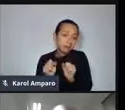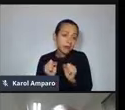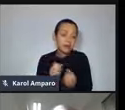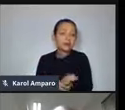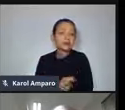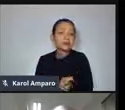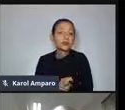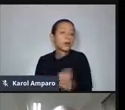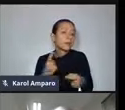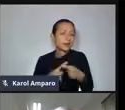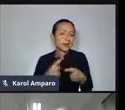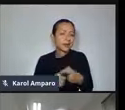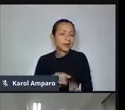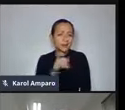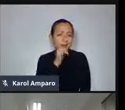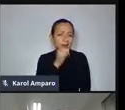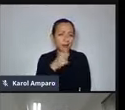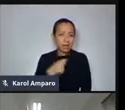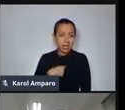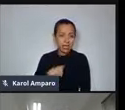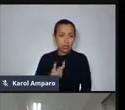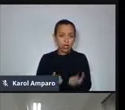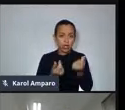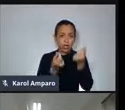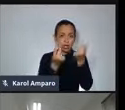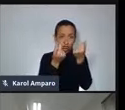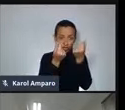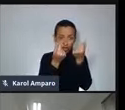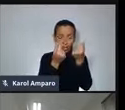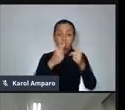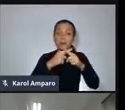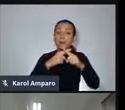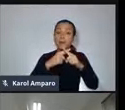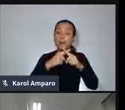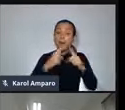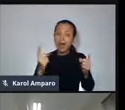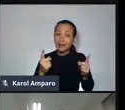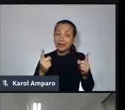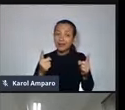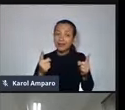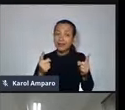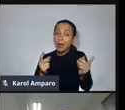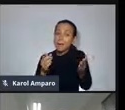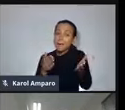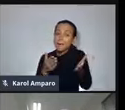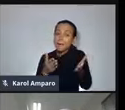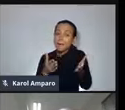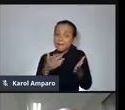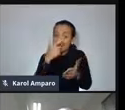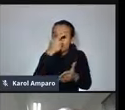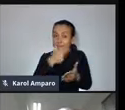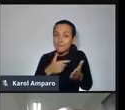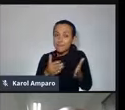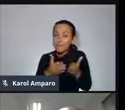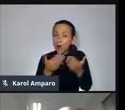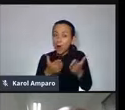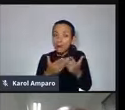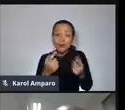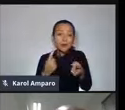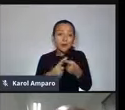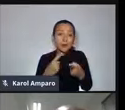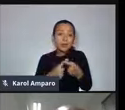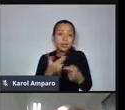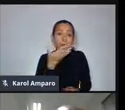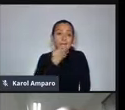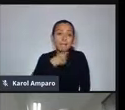Eu sou rico de dinheiro, mas sou pobre porque não sei quem é o meu pai